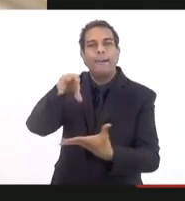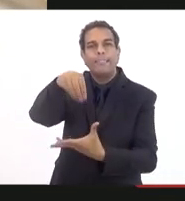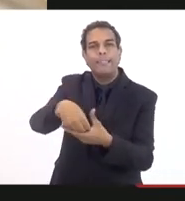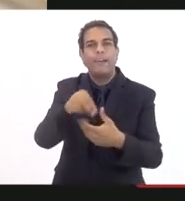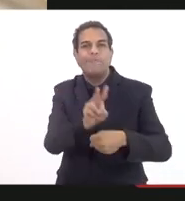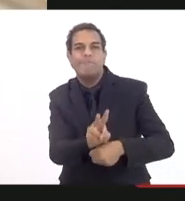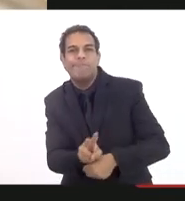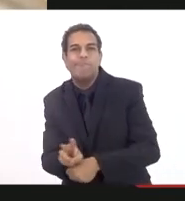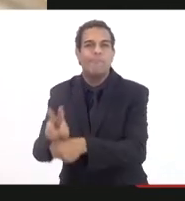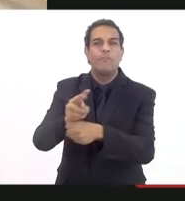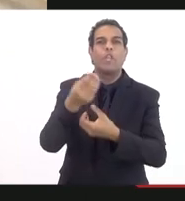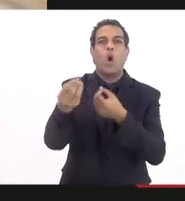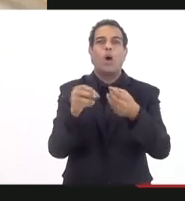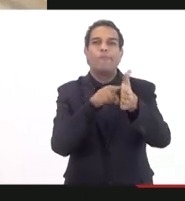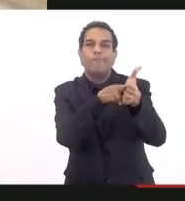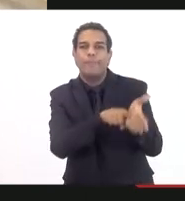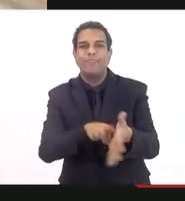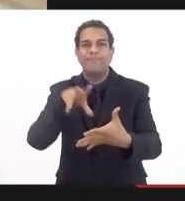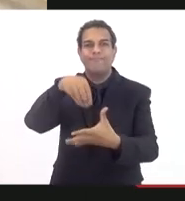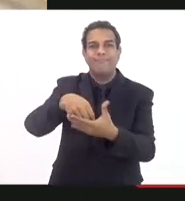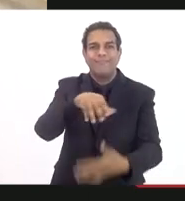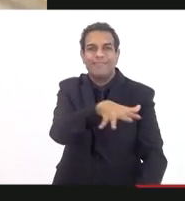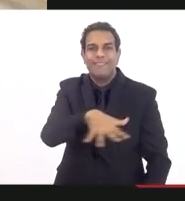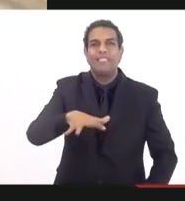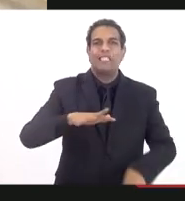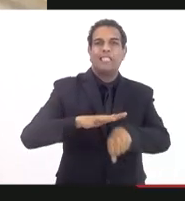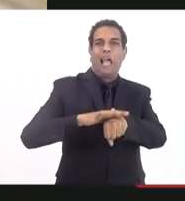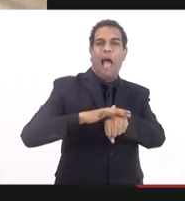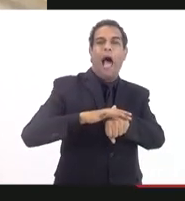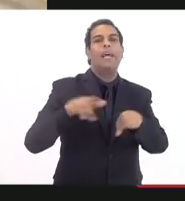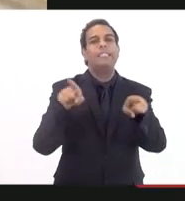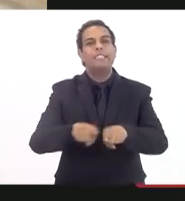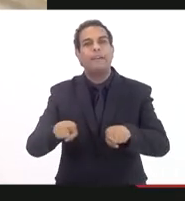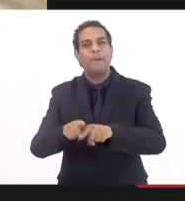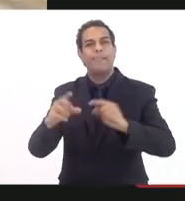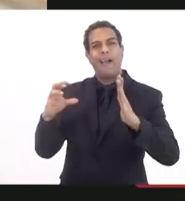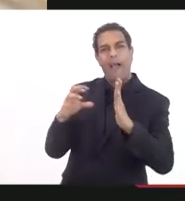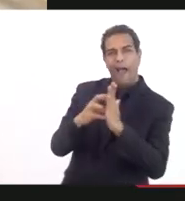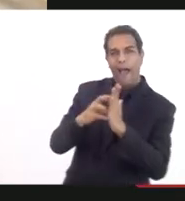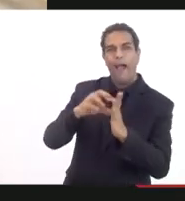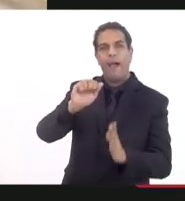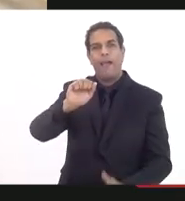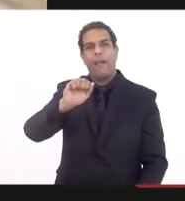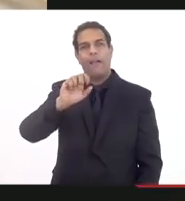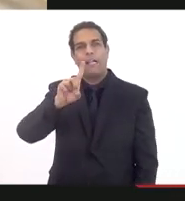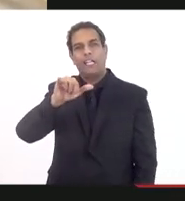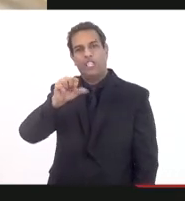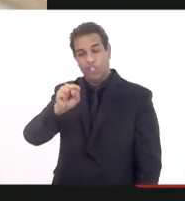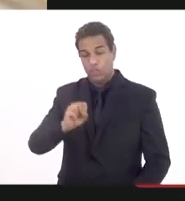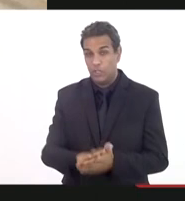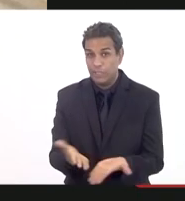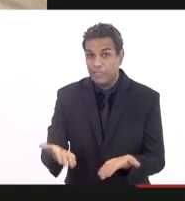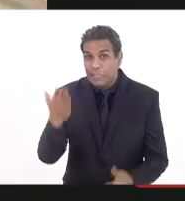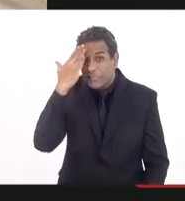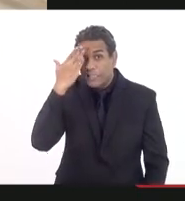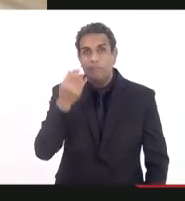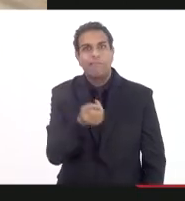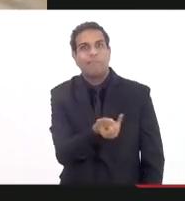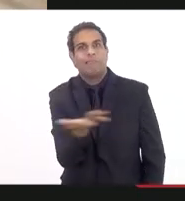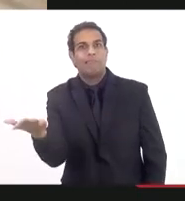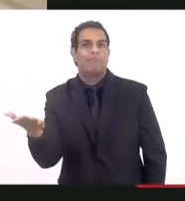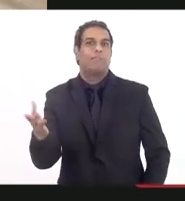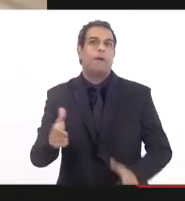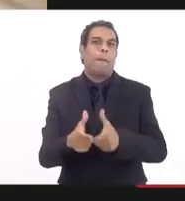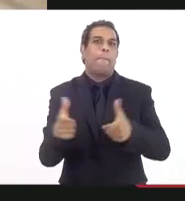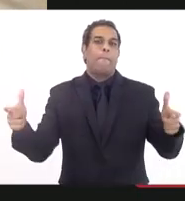AIDS. Depois, logo depois, a gente começou uma interface muito grande com a tuberculose. A gente sabe que a tuberculose hoje é uma das principais causas